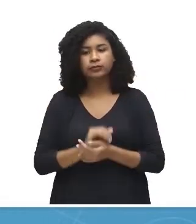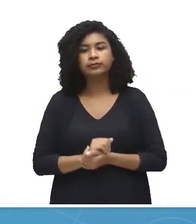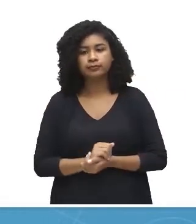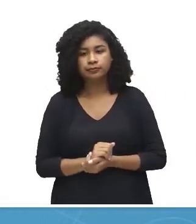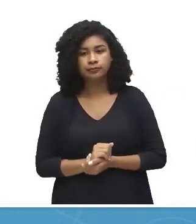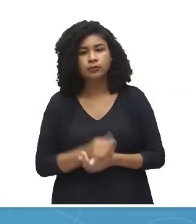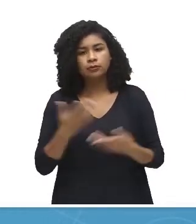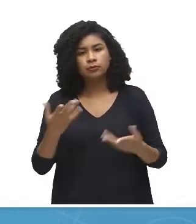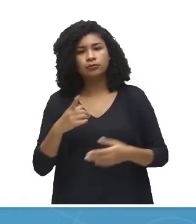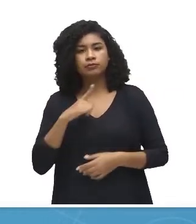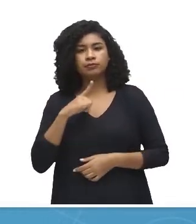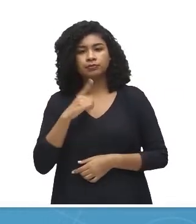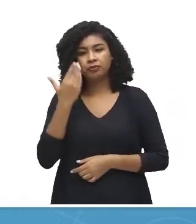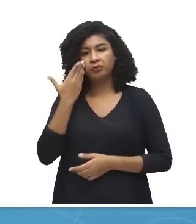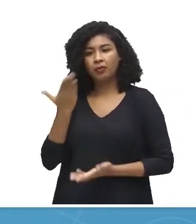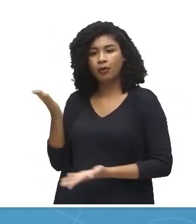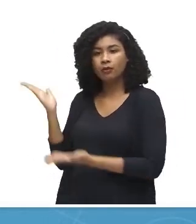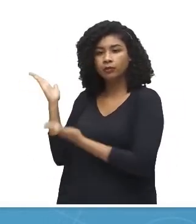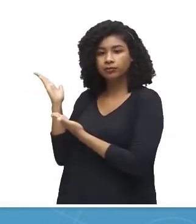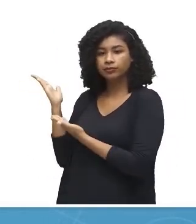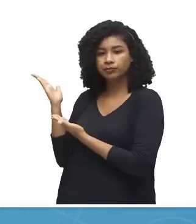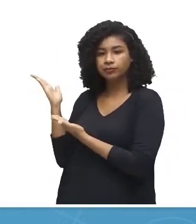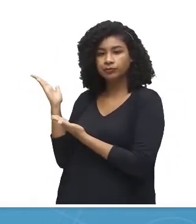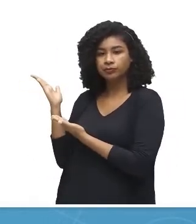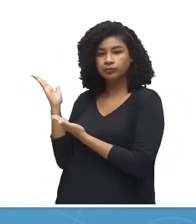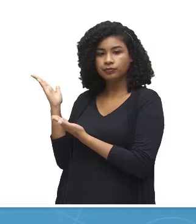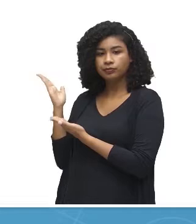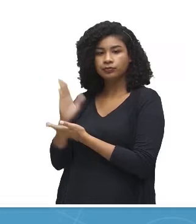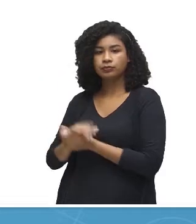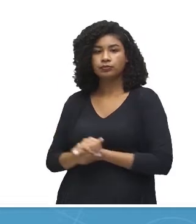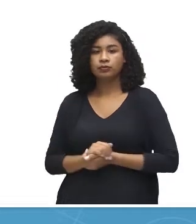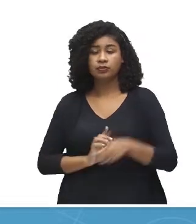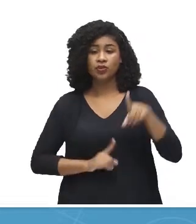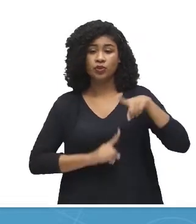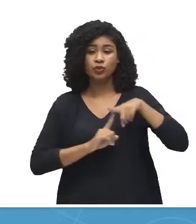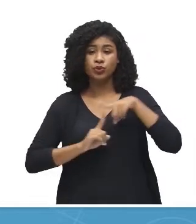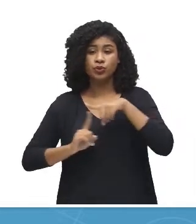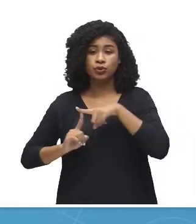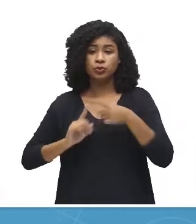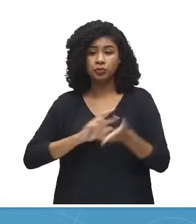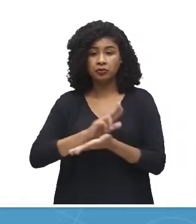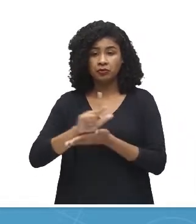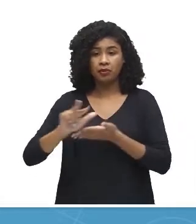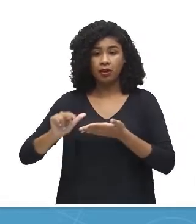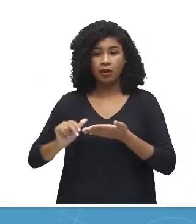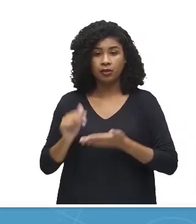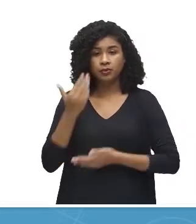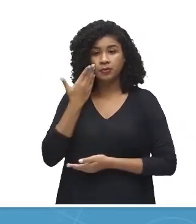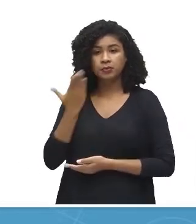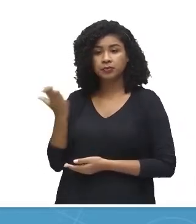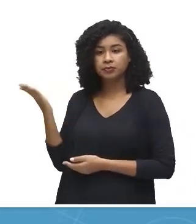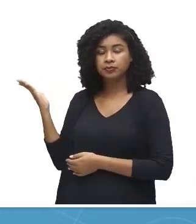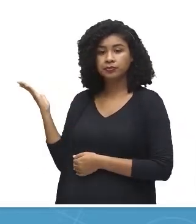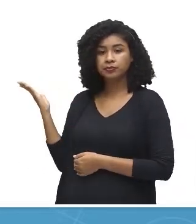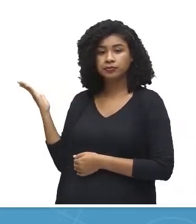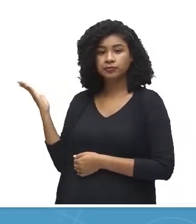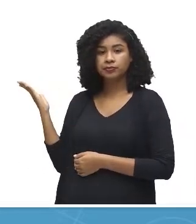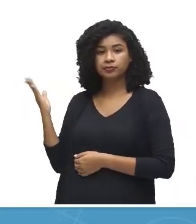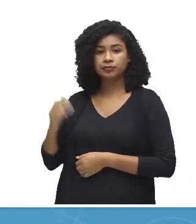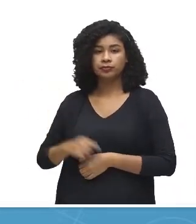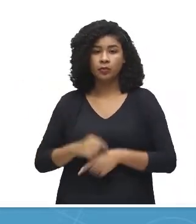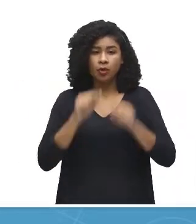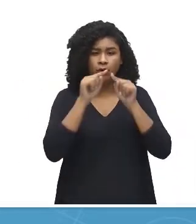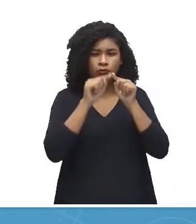Então, a gente observa mais uma vez as imagens, olha só. O simples cúbico, temos aqui o